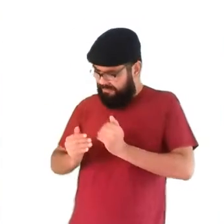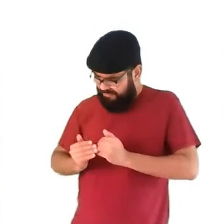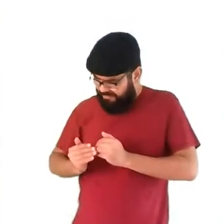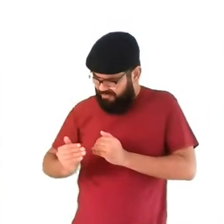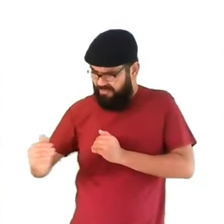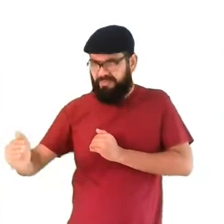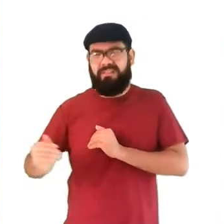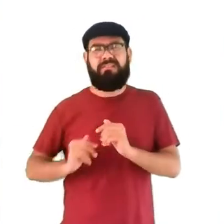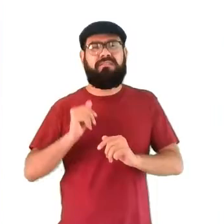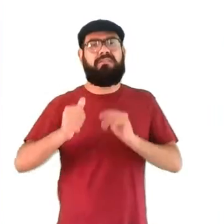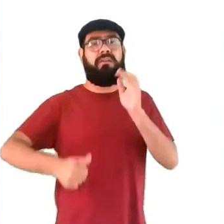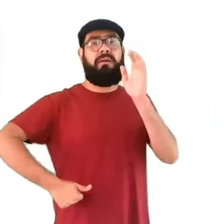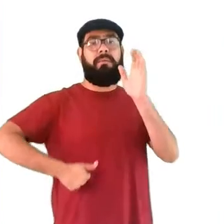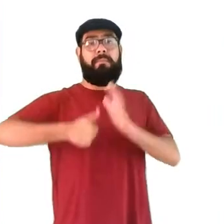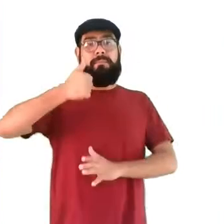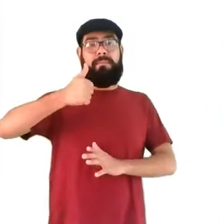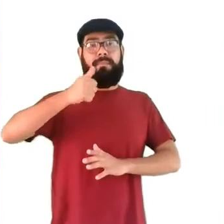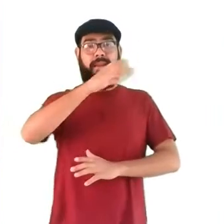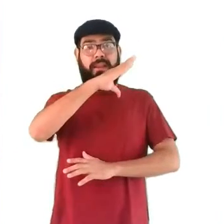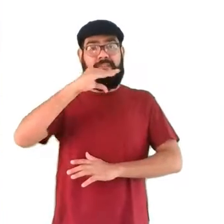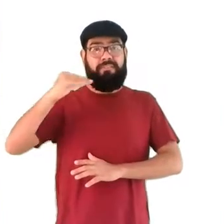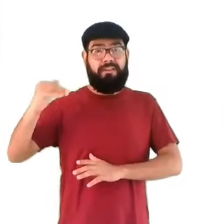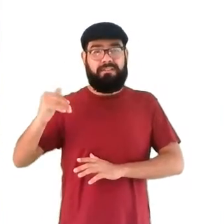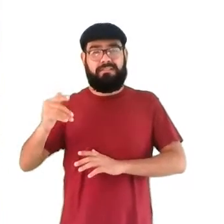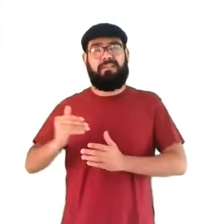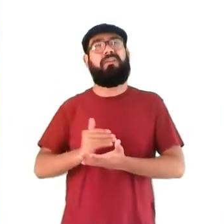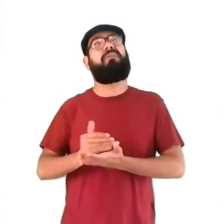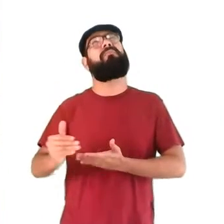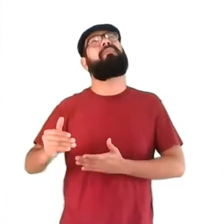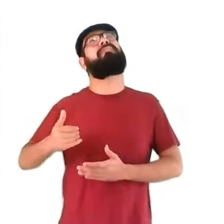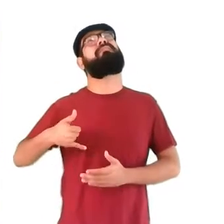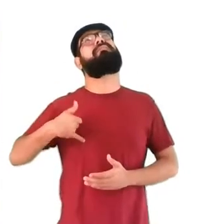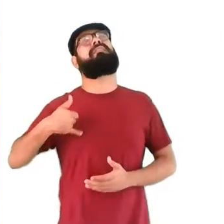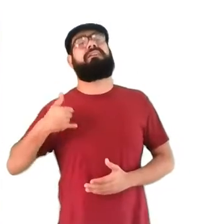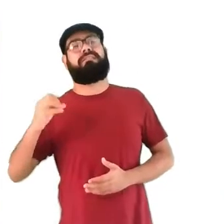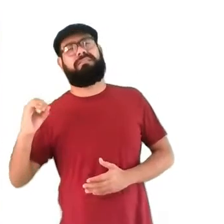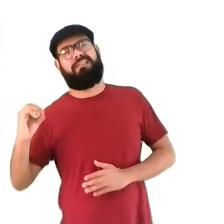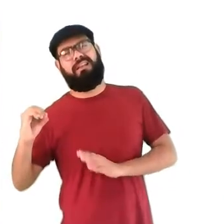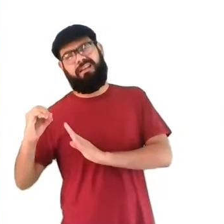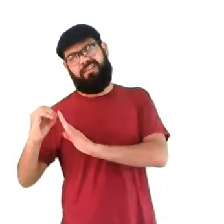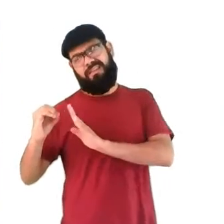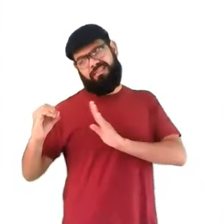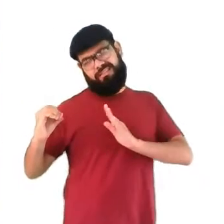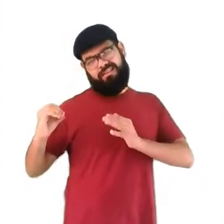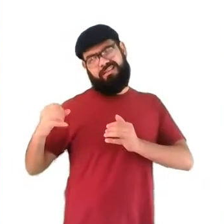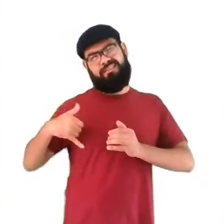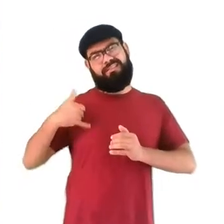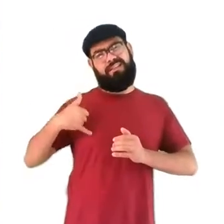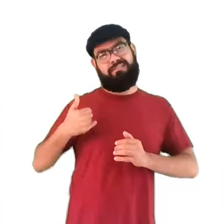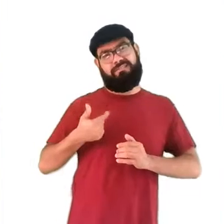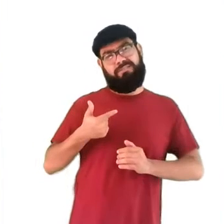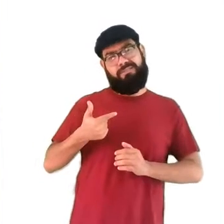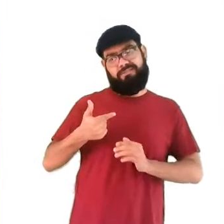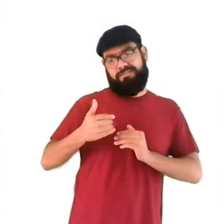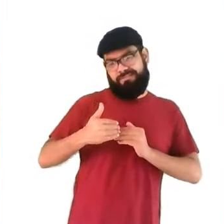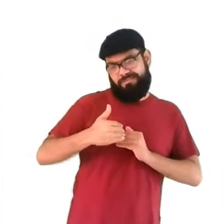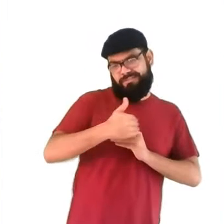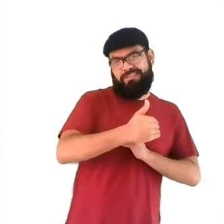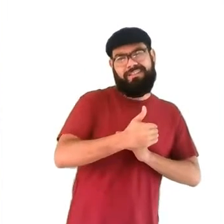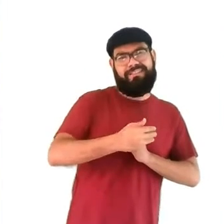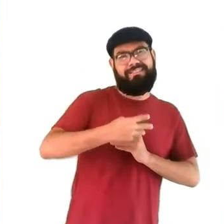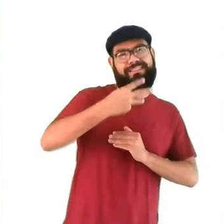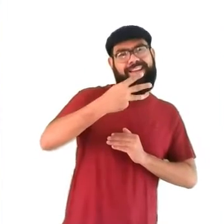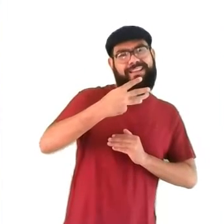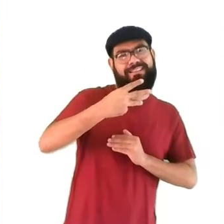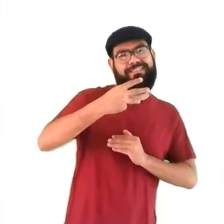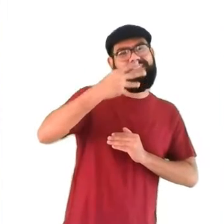primeira infância, que vai mais ou menos dos 0 aos 2 anos, aí depois nós temos de 3 a 4 e